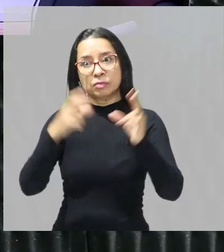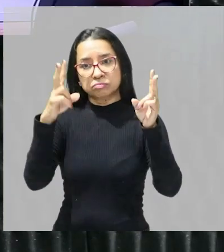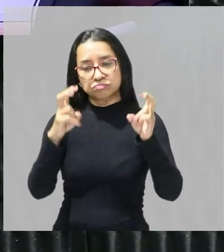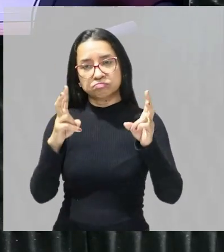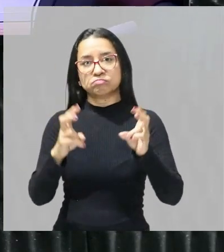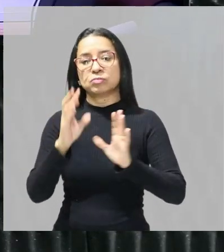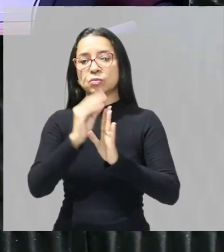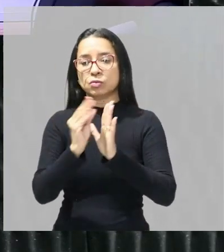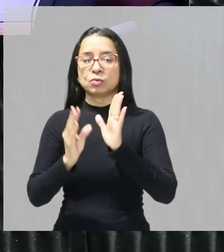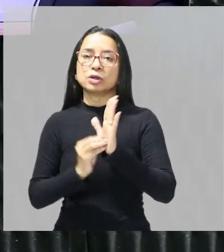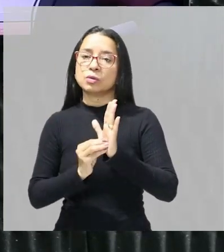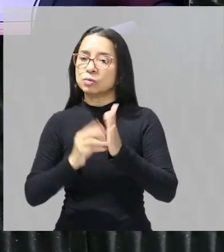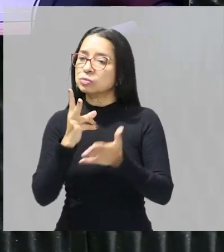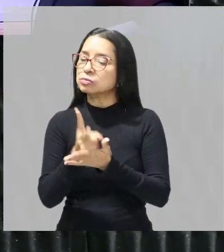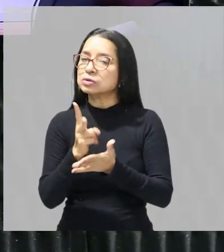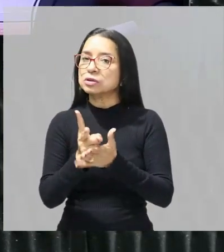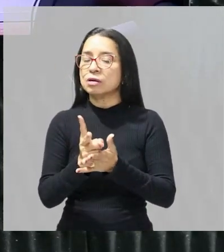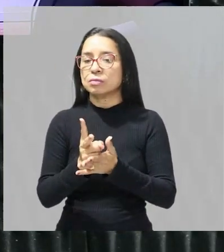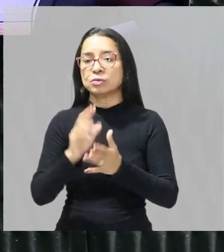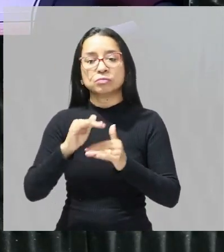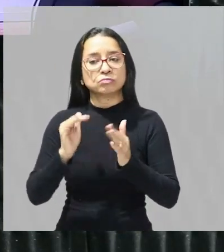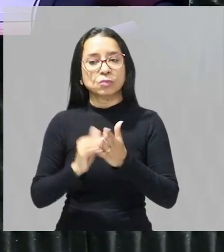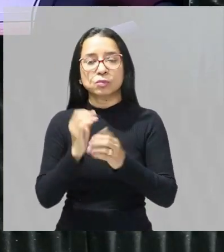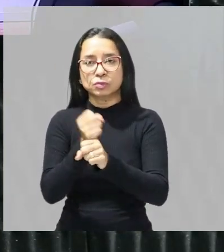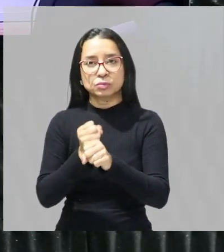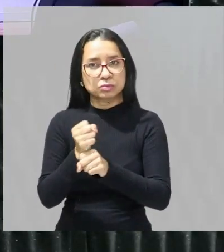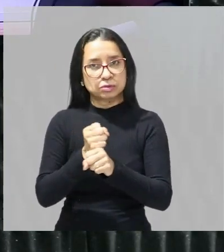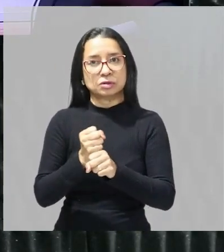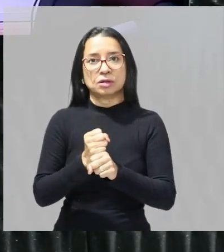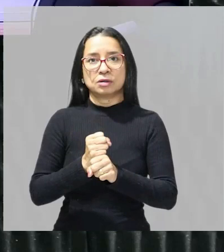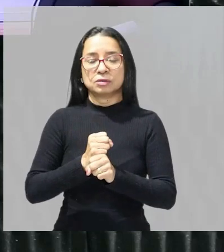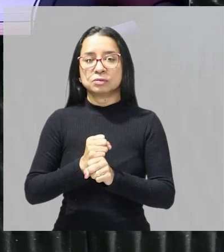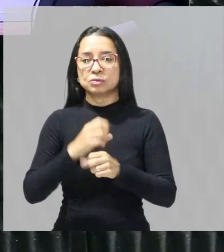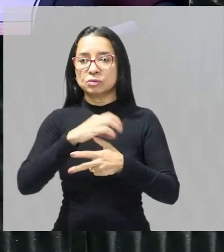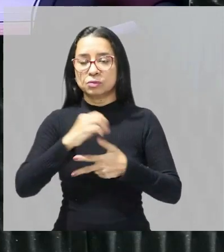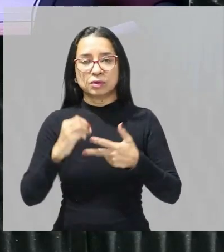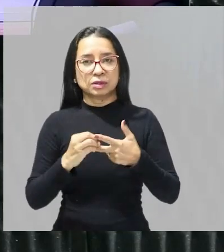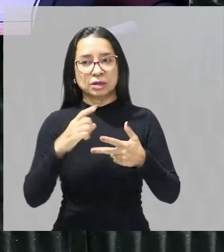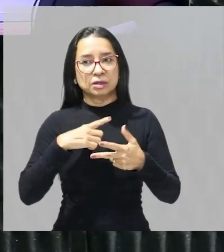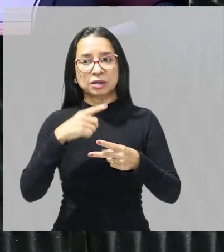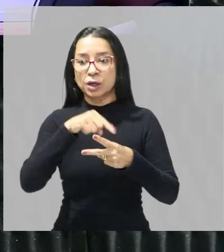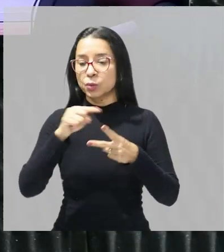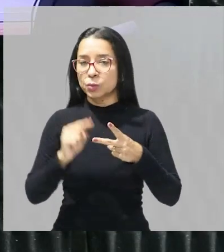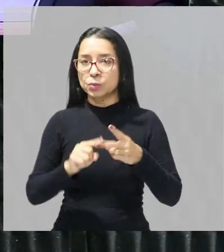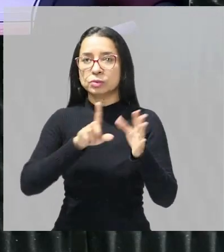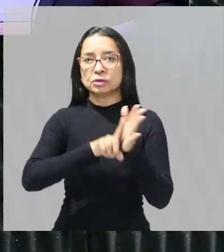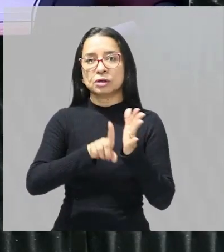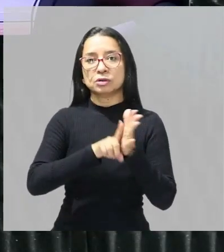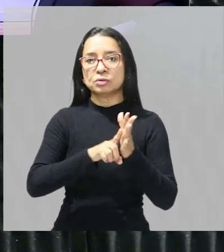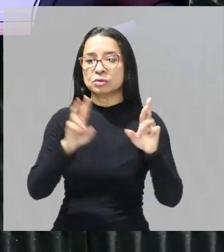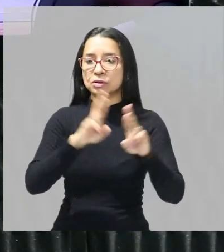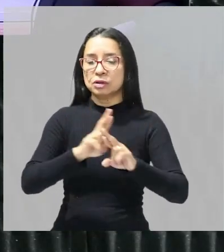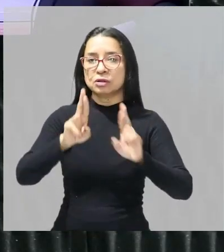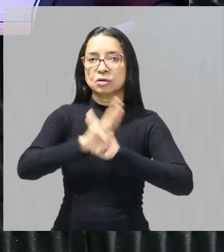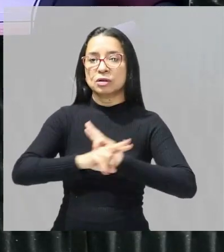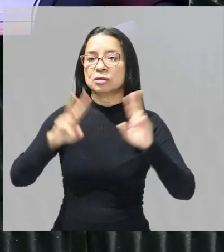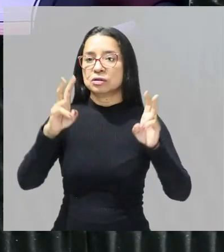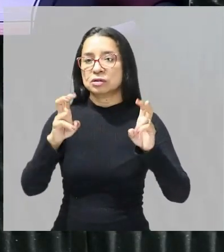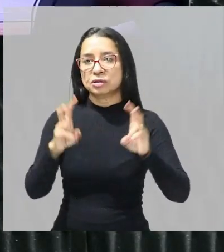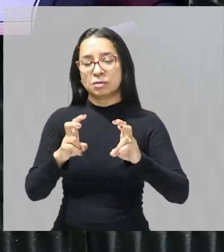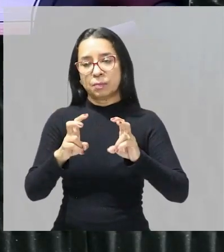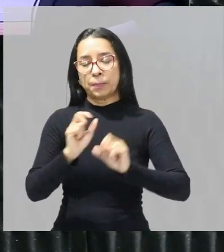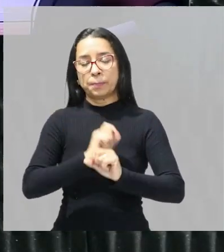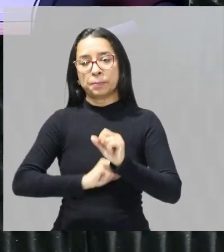temática constantemente, ou seja, basicamente todos os anos o Enem vem colocando 1 ou 2 questões acerca dessa temática. E ela é uma temática